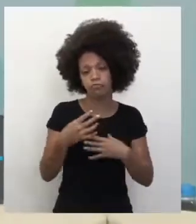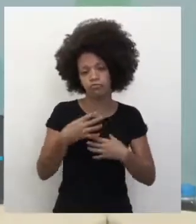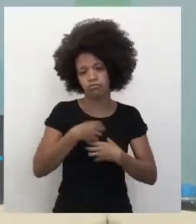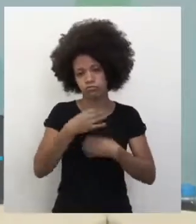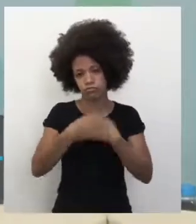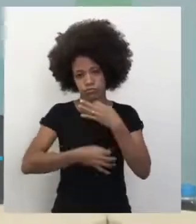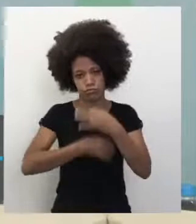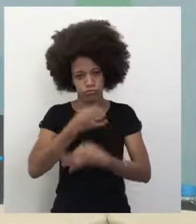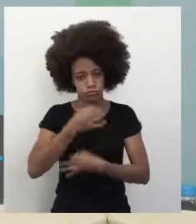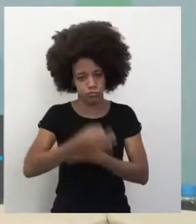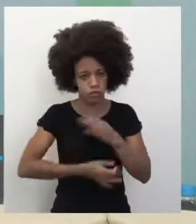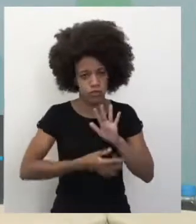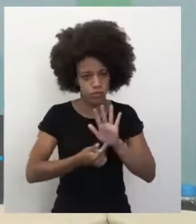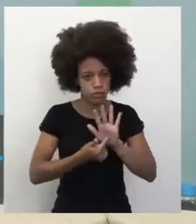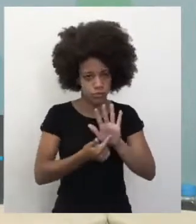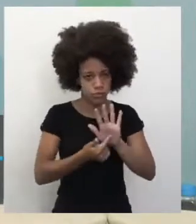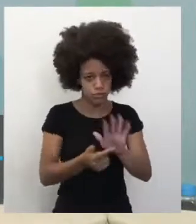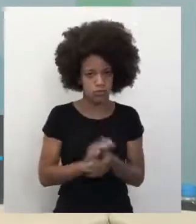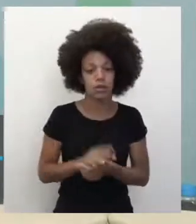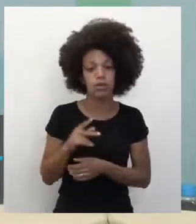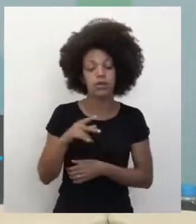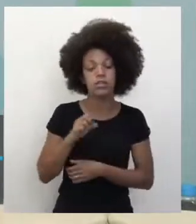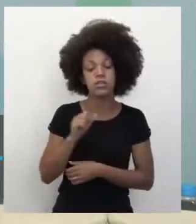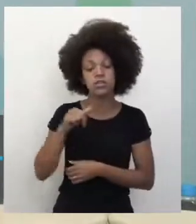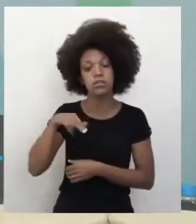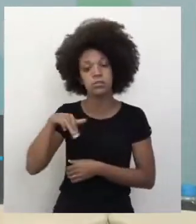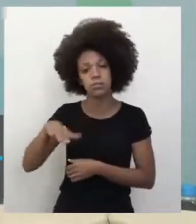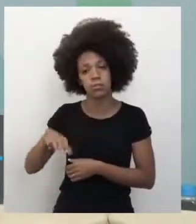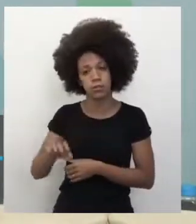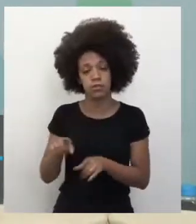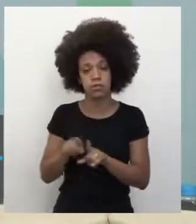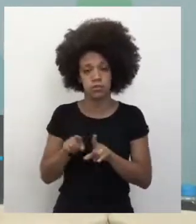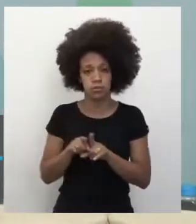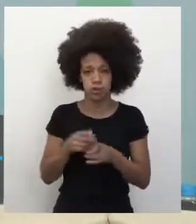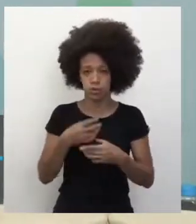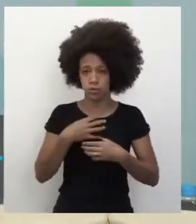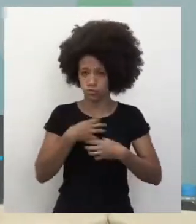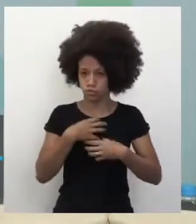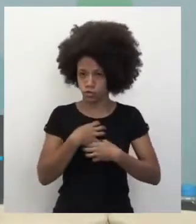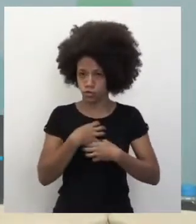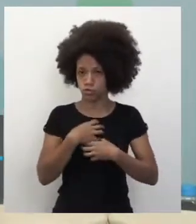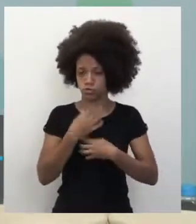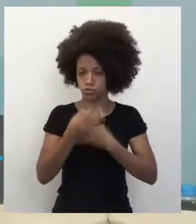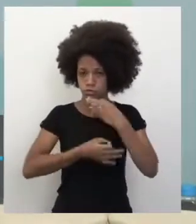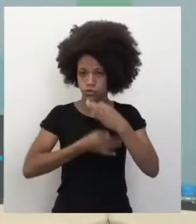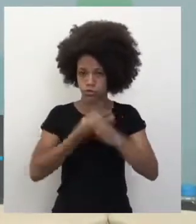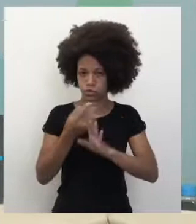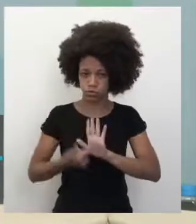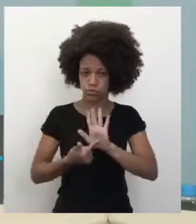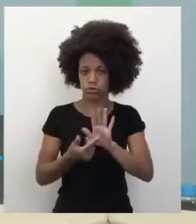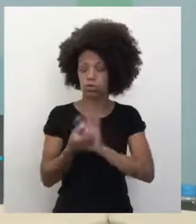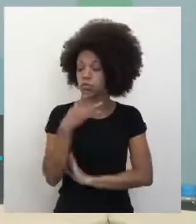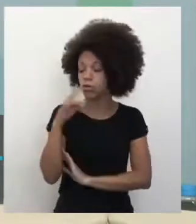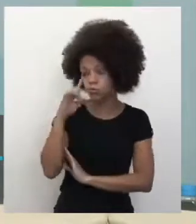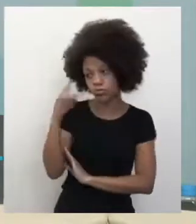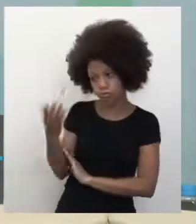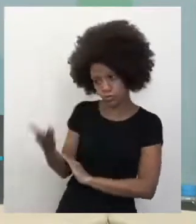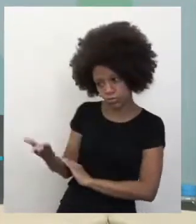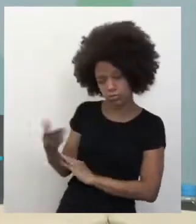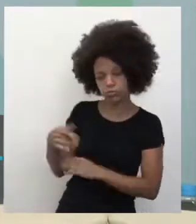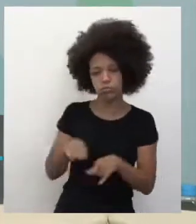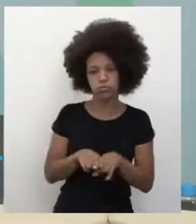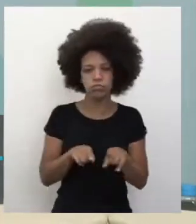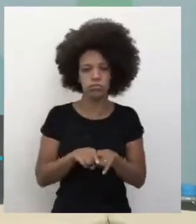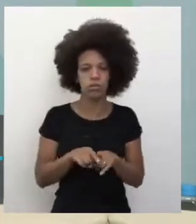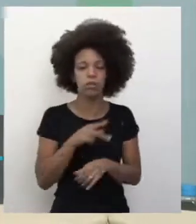A professora Simone Alves também disse que a maneira de se expressar. Dando um bom dia aí para você, Fernanda, também, o